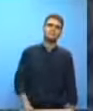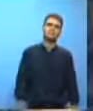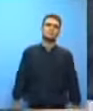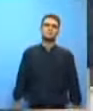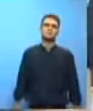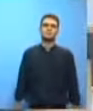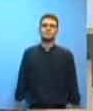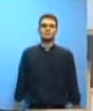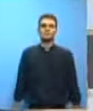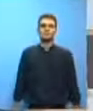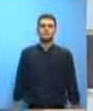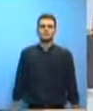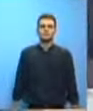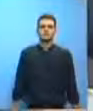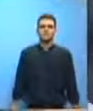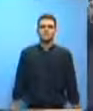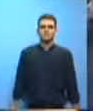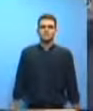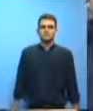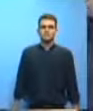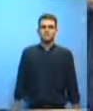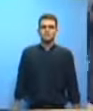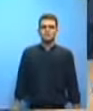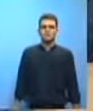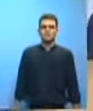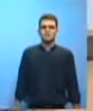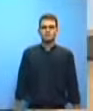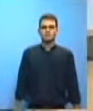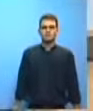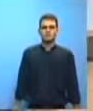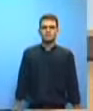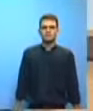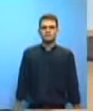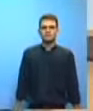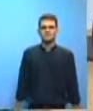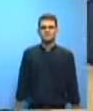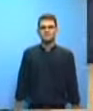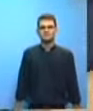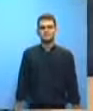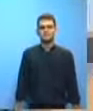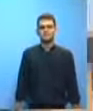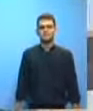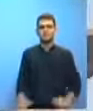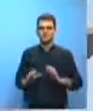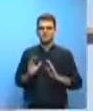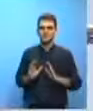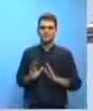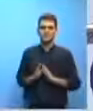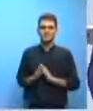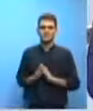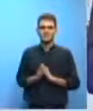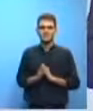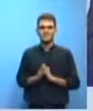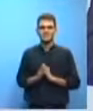Aí o cara falou assim: por que ele sempre, quando toma cachaça, ele tapa o nariz? Falei: ah, é porque ele gosta da pinga